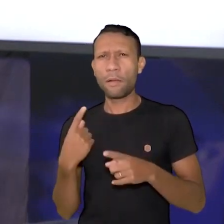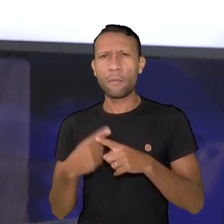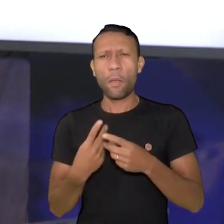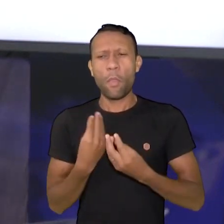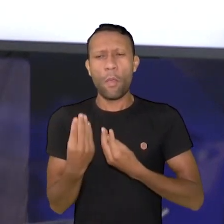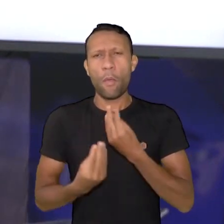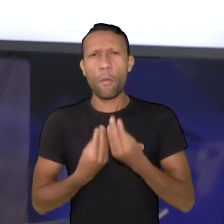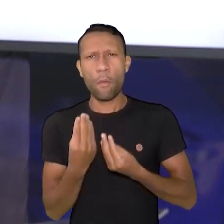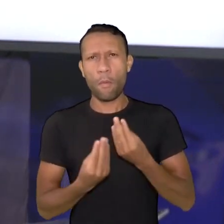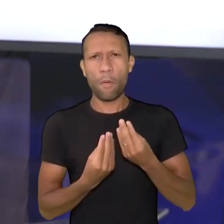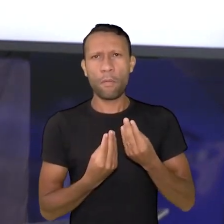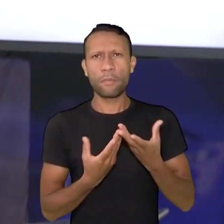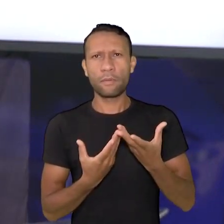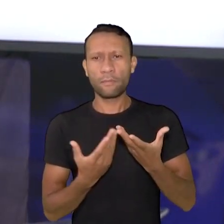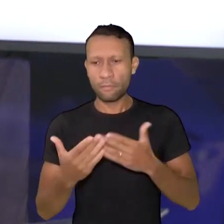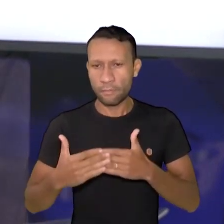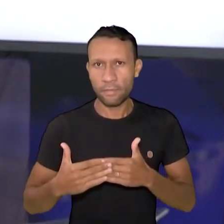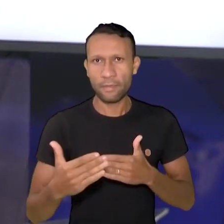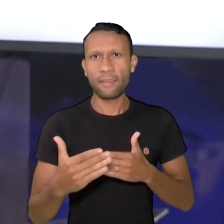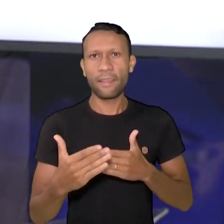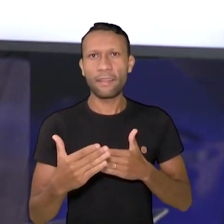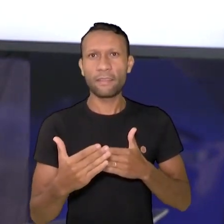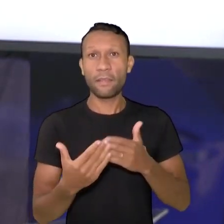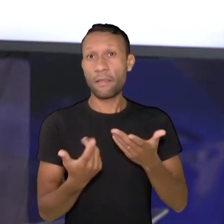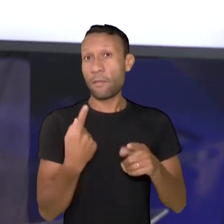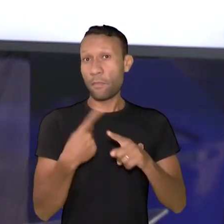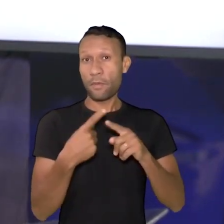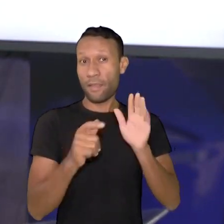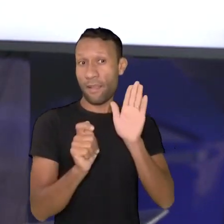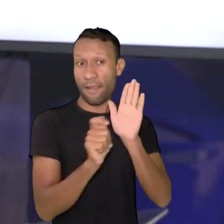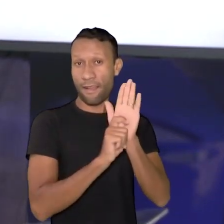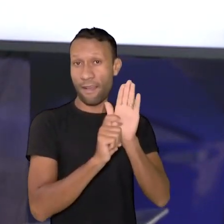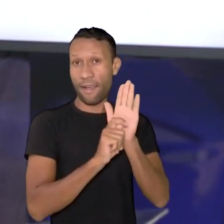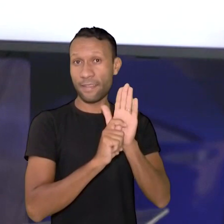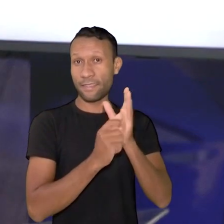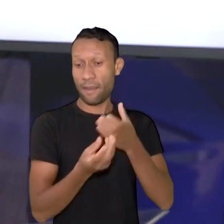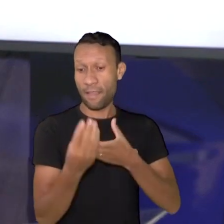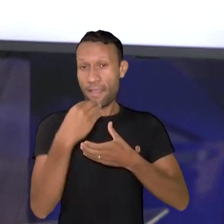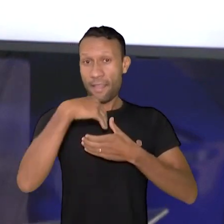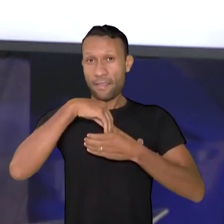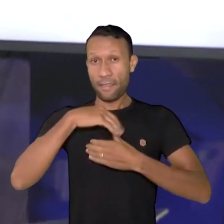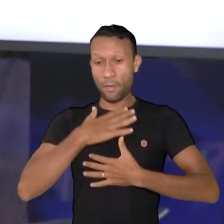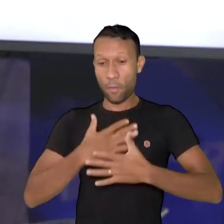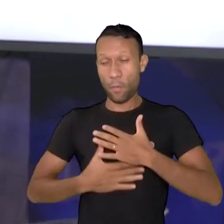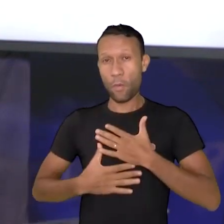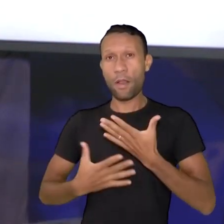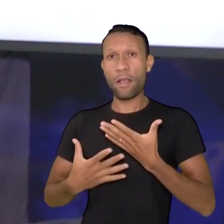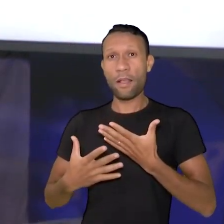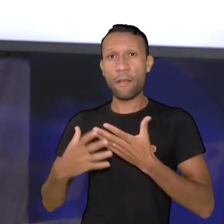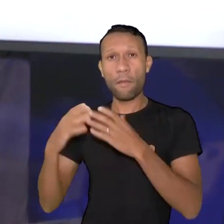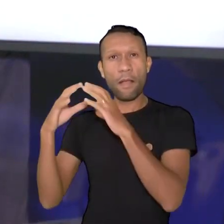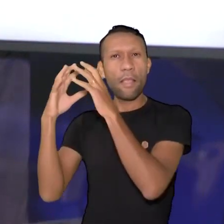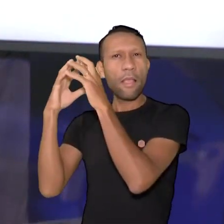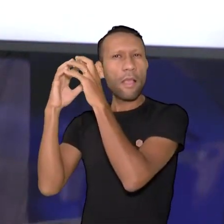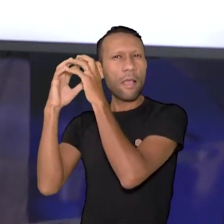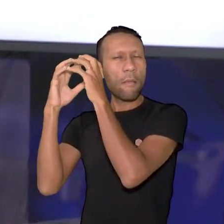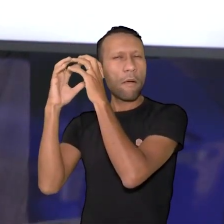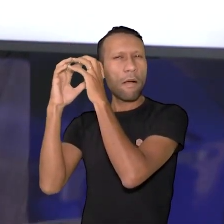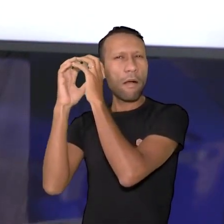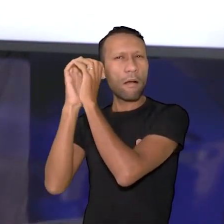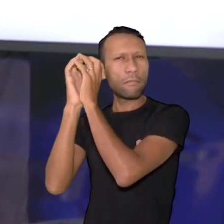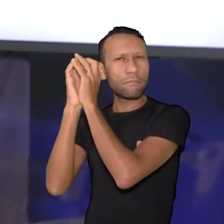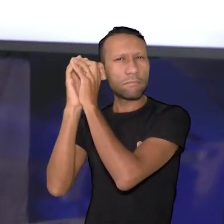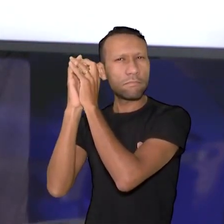funcionam as células. E as drogas agem diretamente nas células do sistema nervoso. Então, Quando a gente